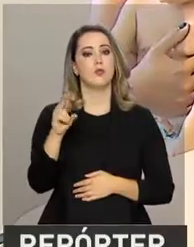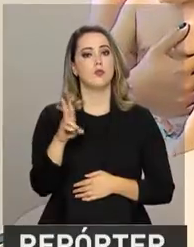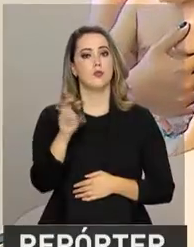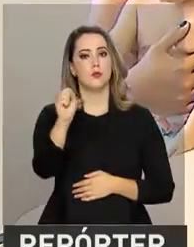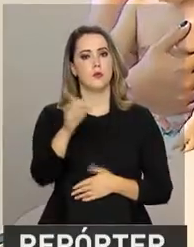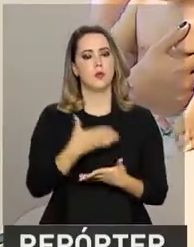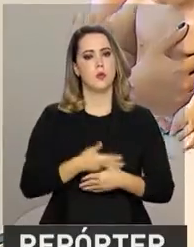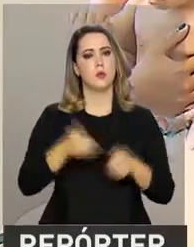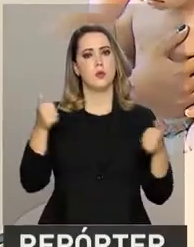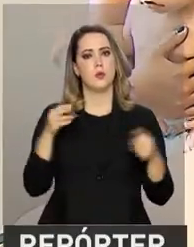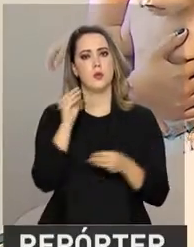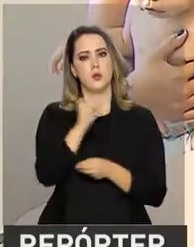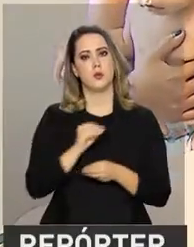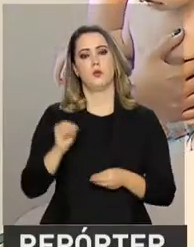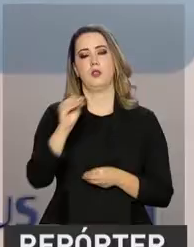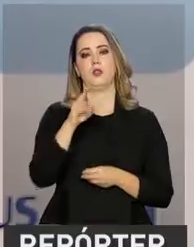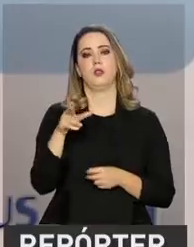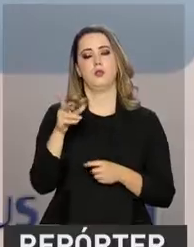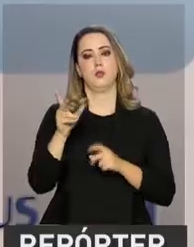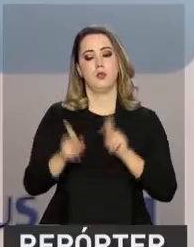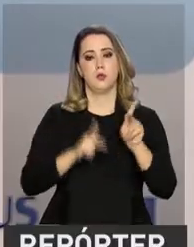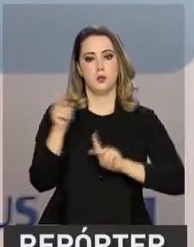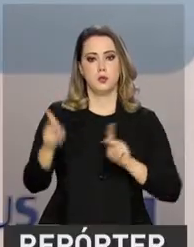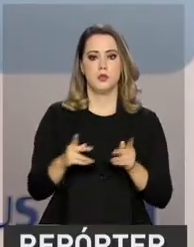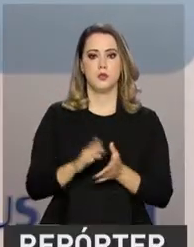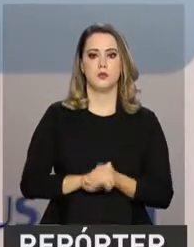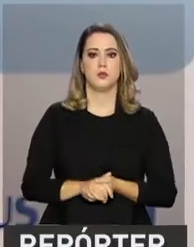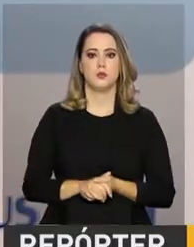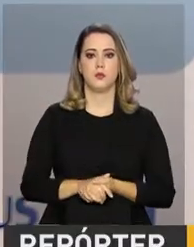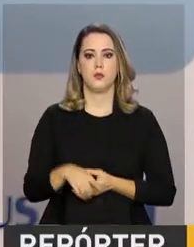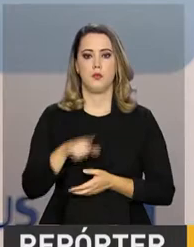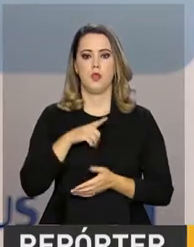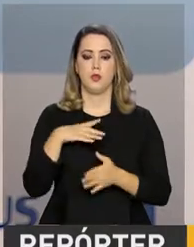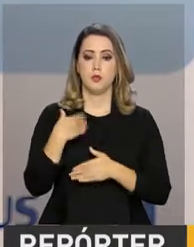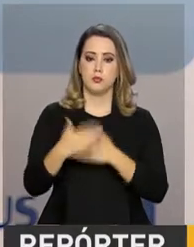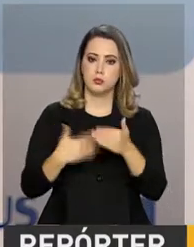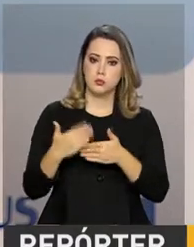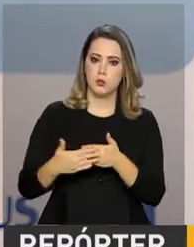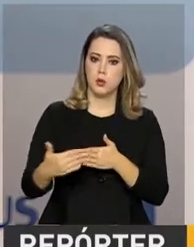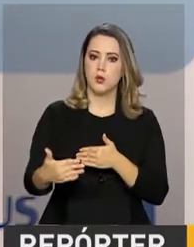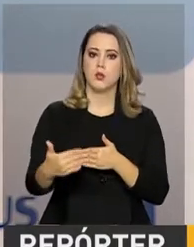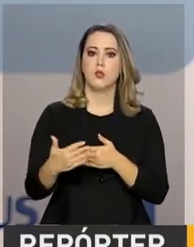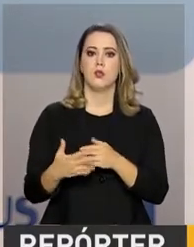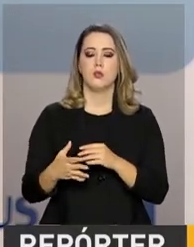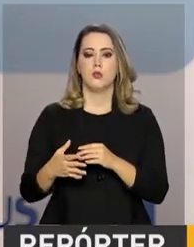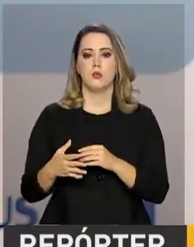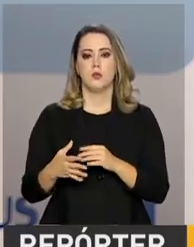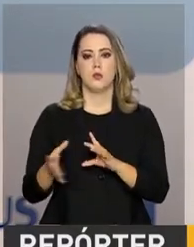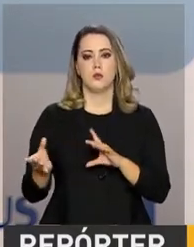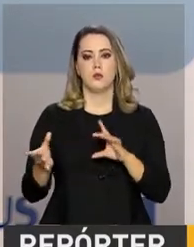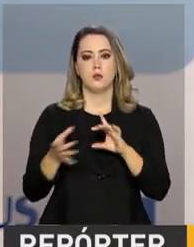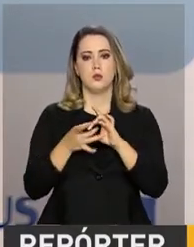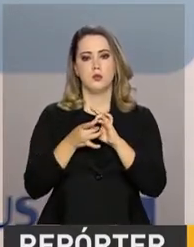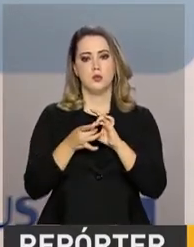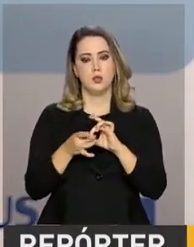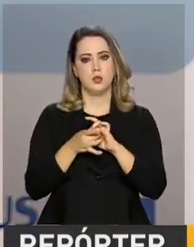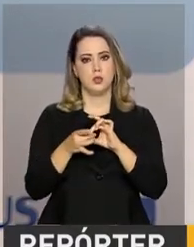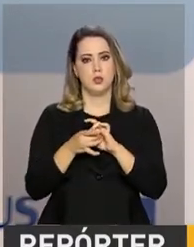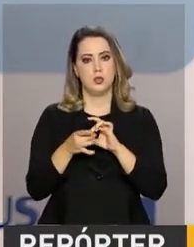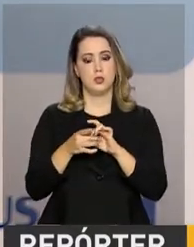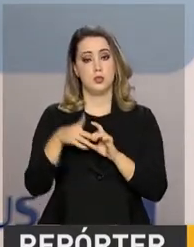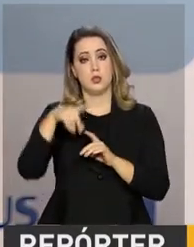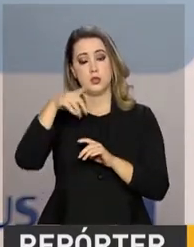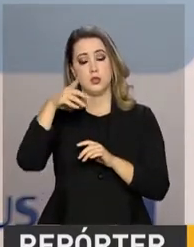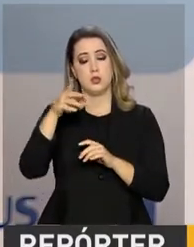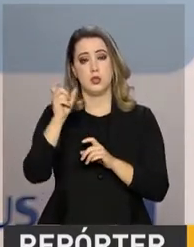melhorar o atendimento à população haverá seguidamente a integração com a saúde ambulatorial com as